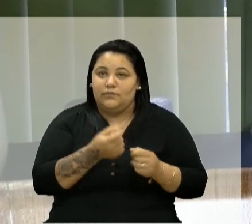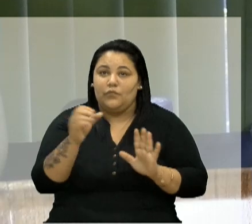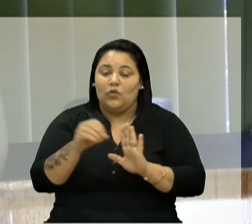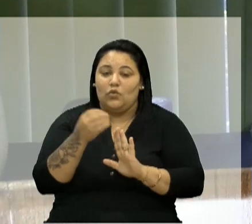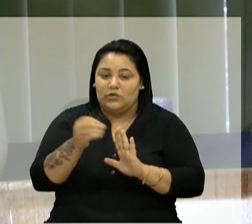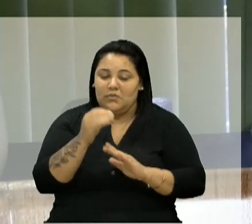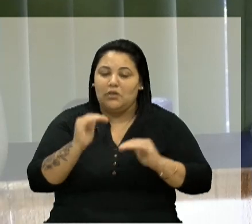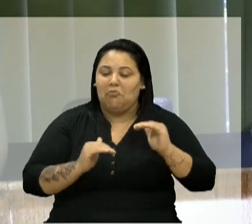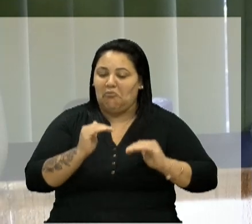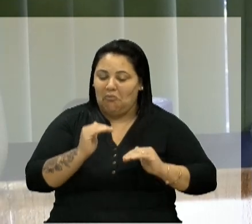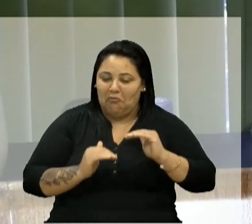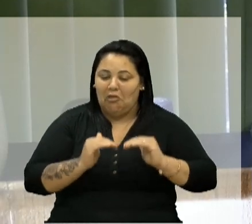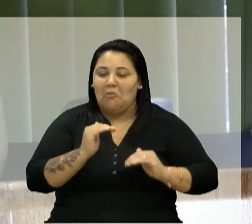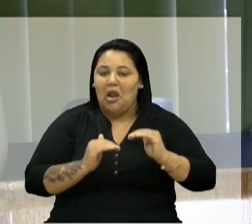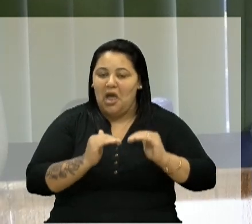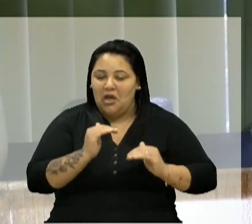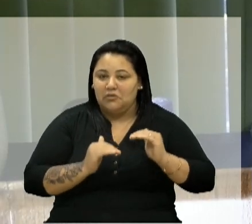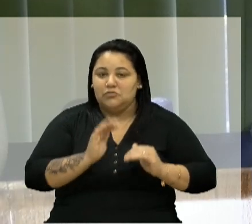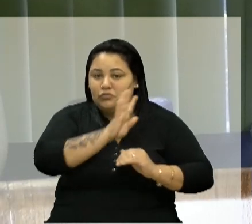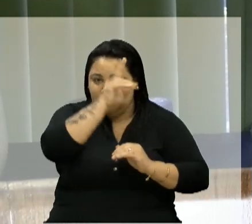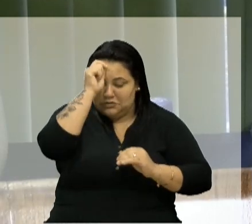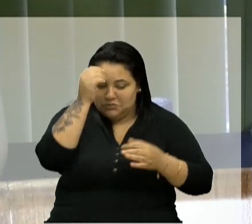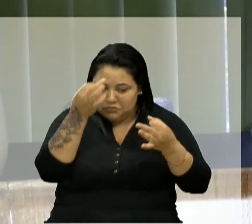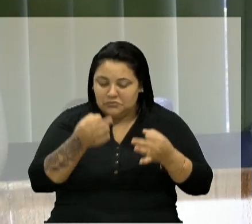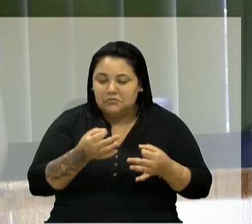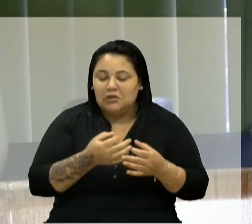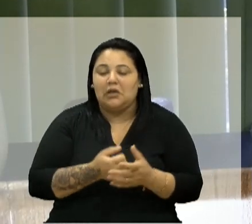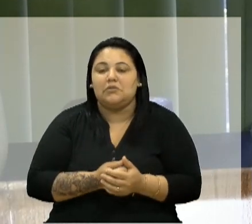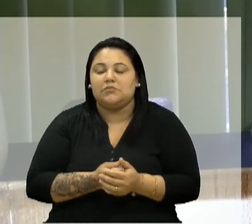orçamento equilibrado, município